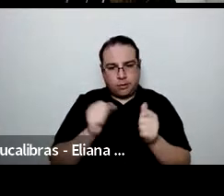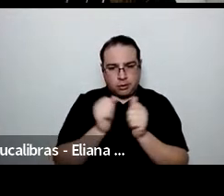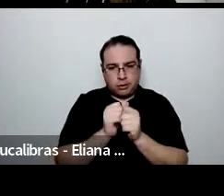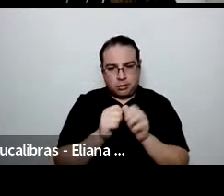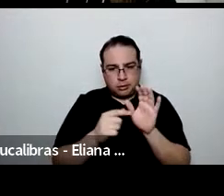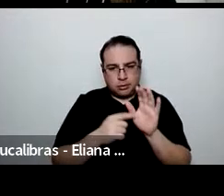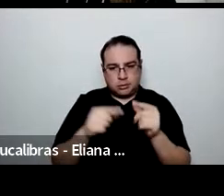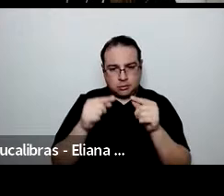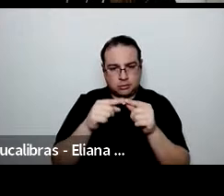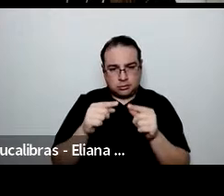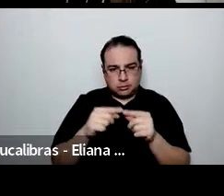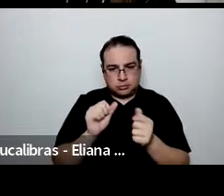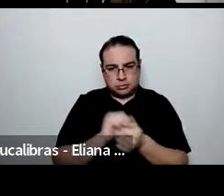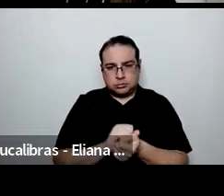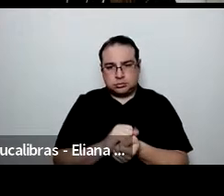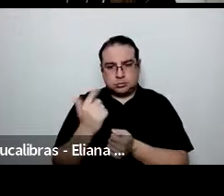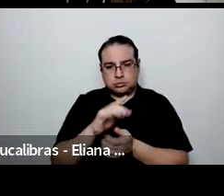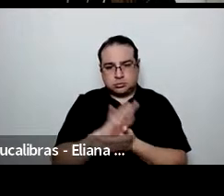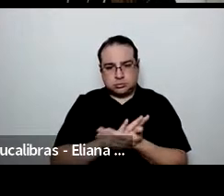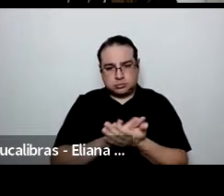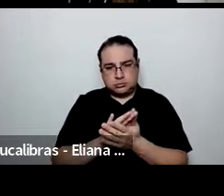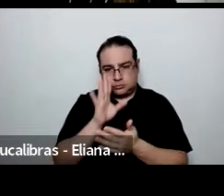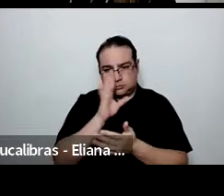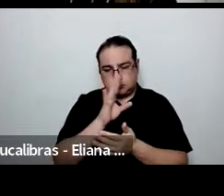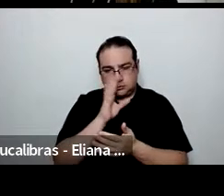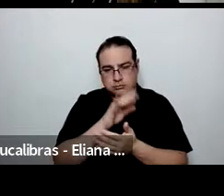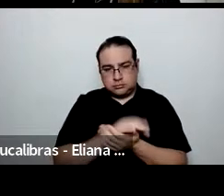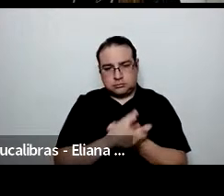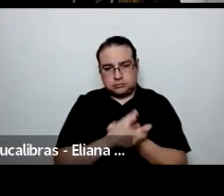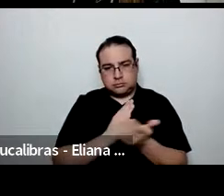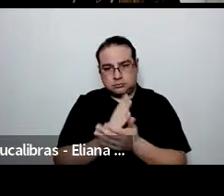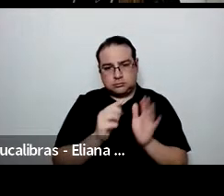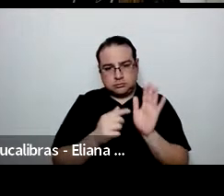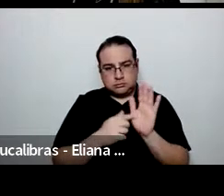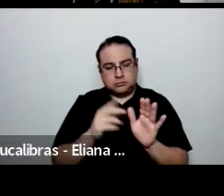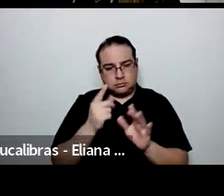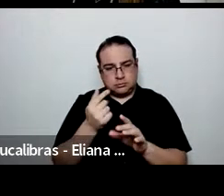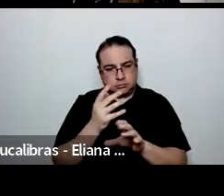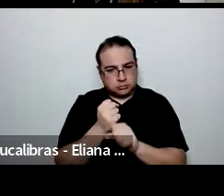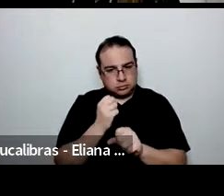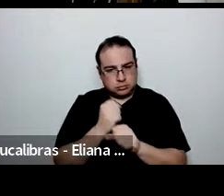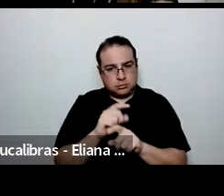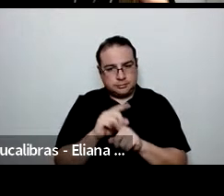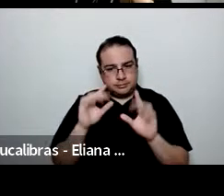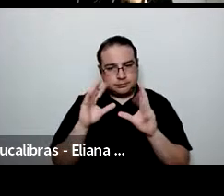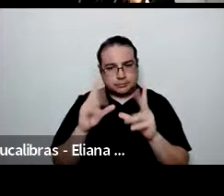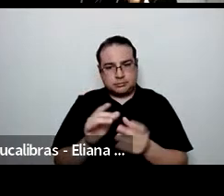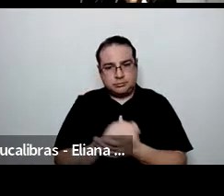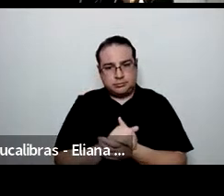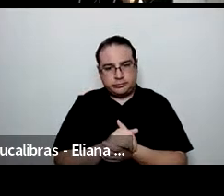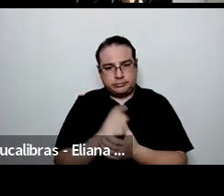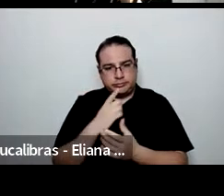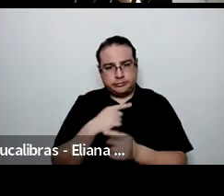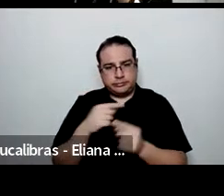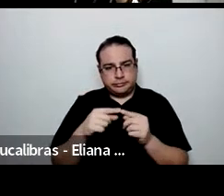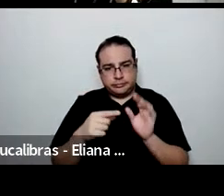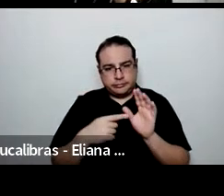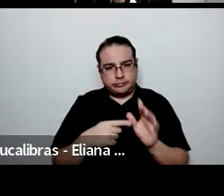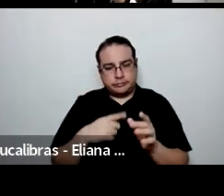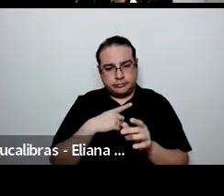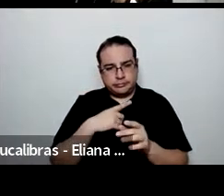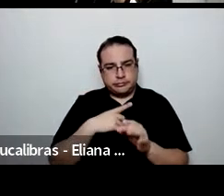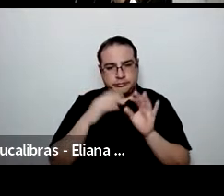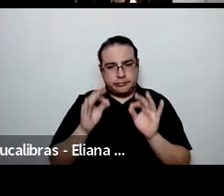de sua aplicação não falha na apuração da forma ainda restou